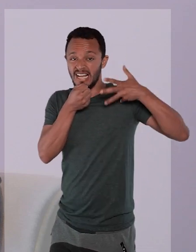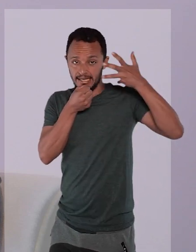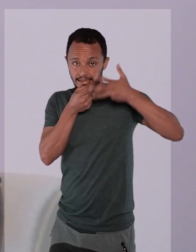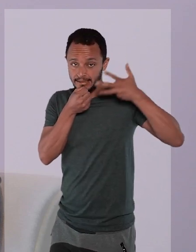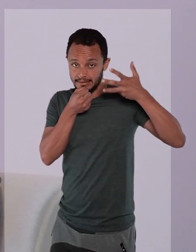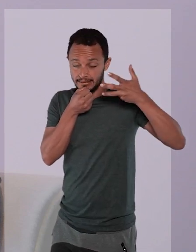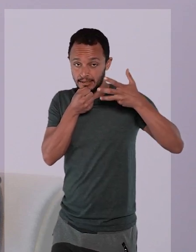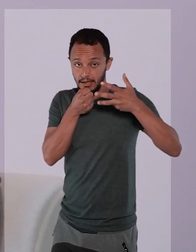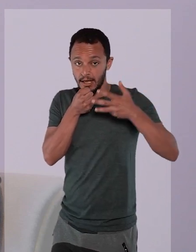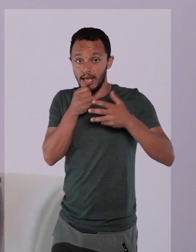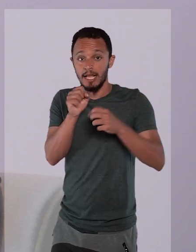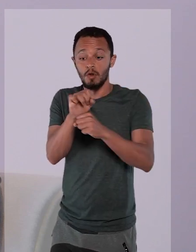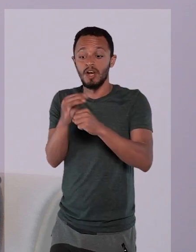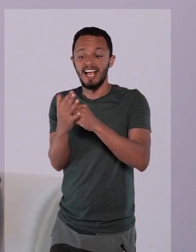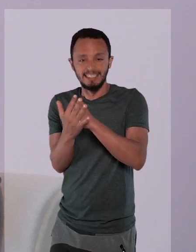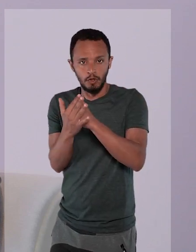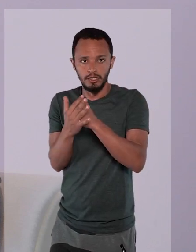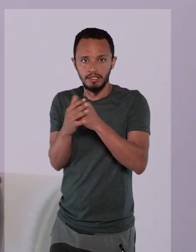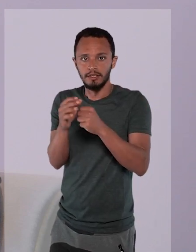mortalidade